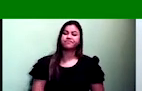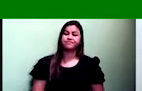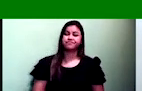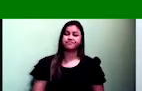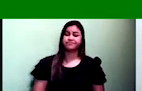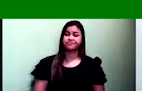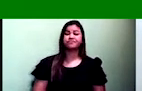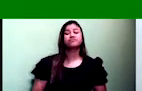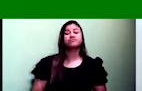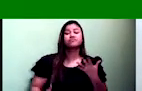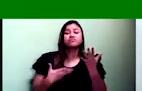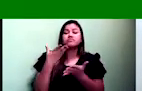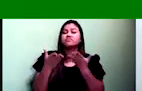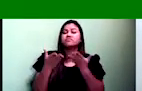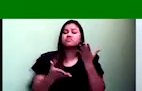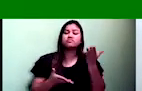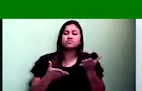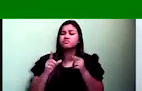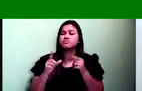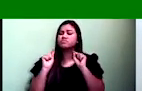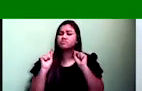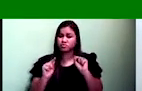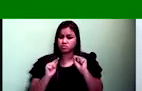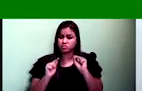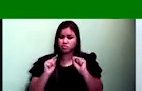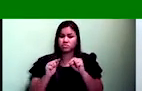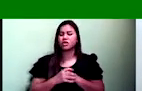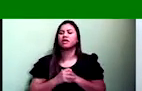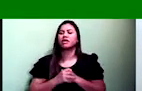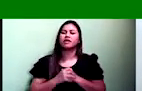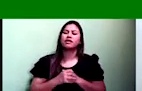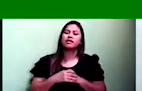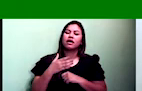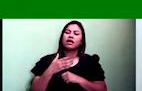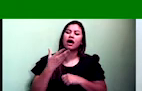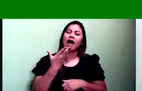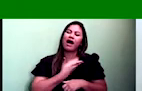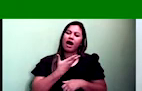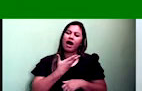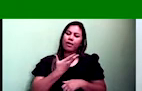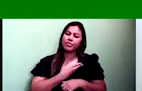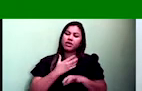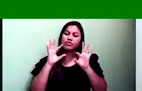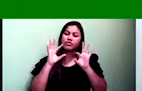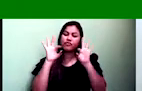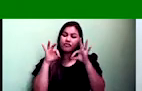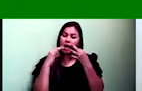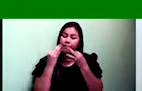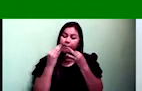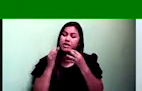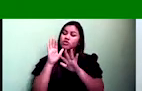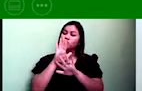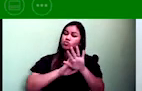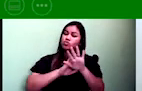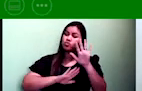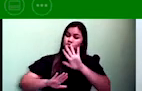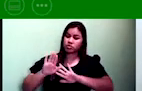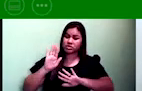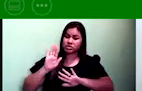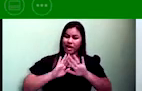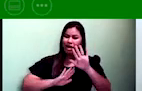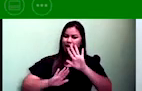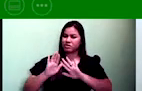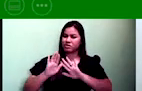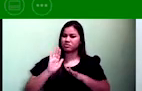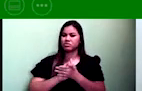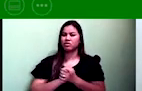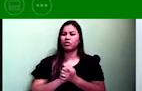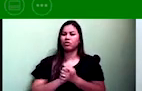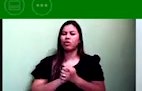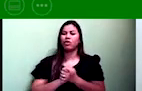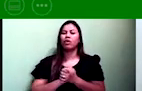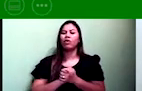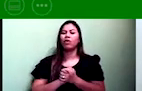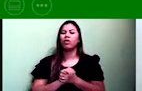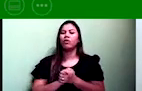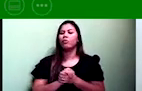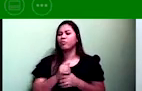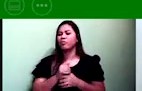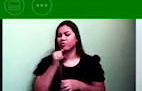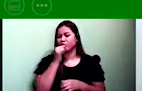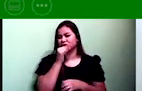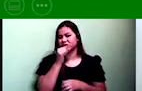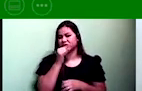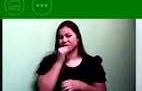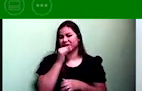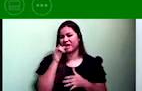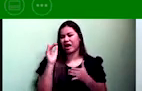Os tratamentos. Então, amigos e parentes, muito cuidado. Não é legal. Sempre tem aquele amigo que vai